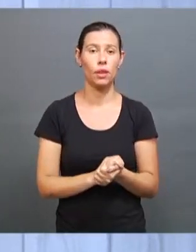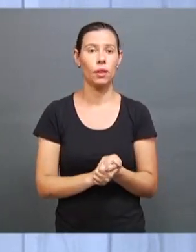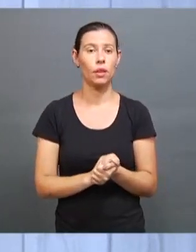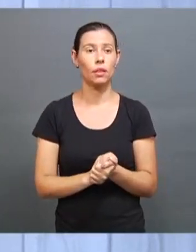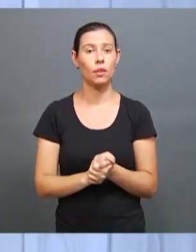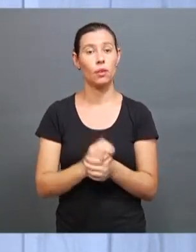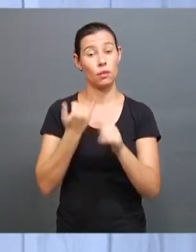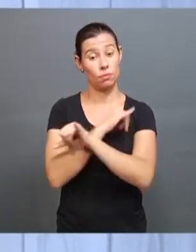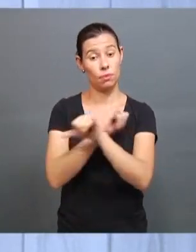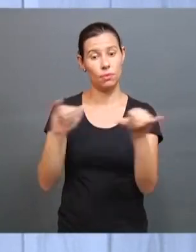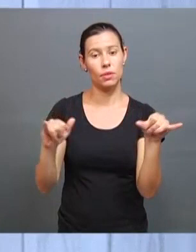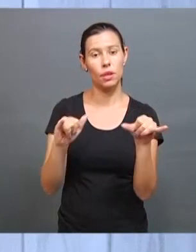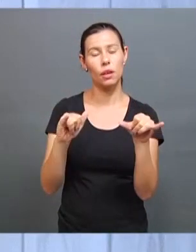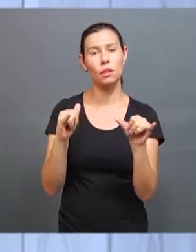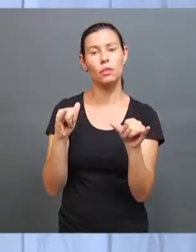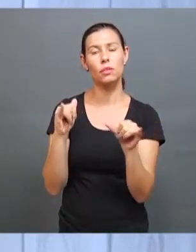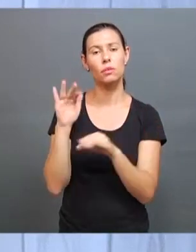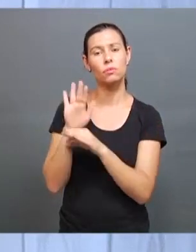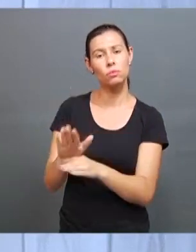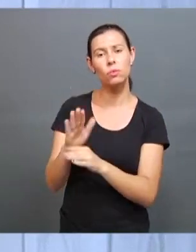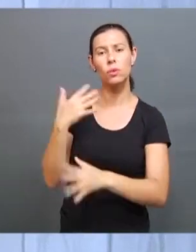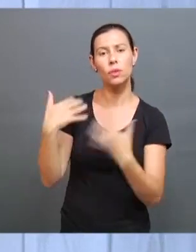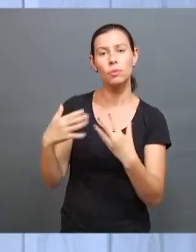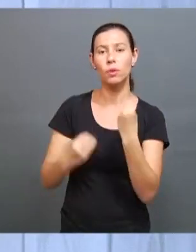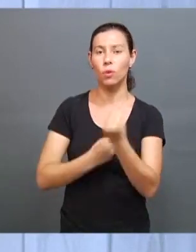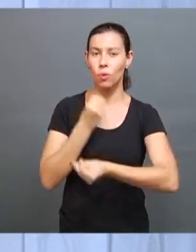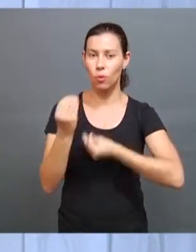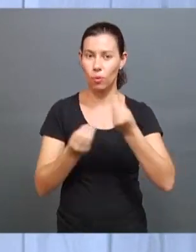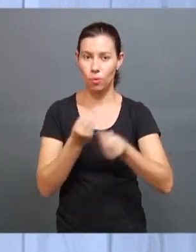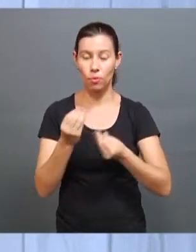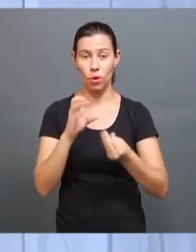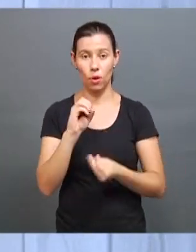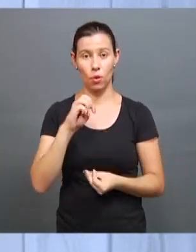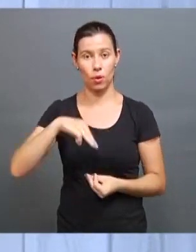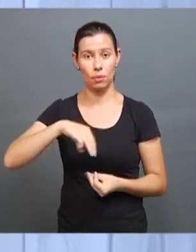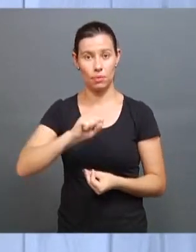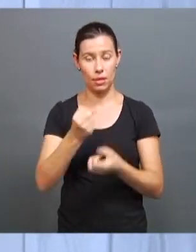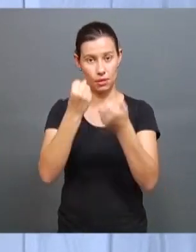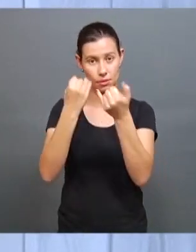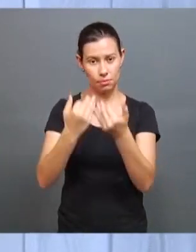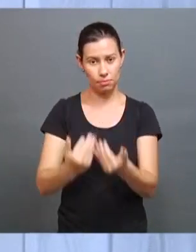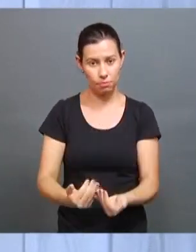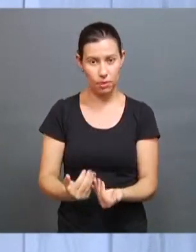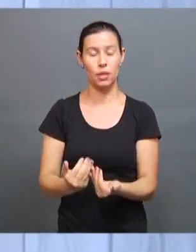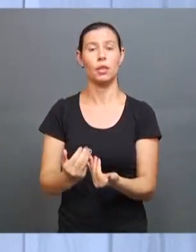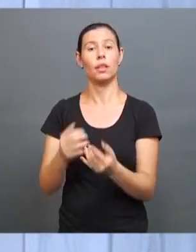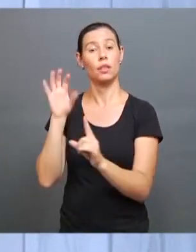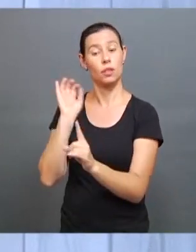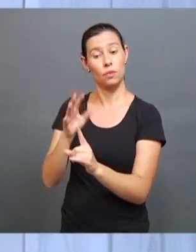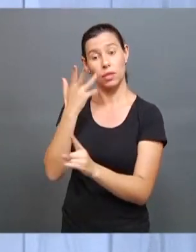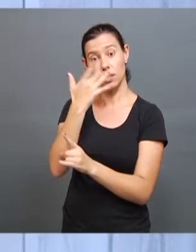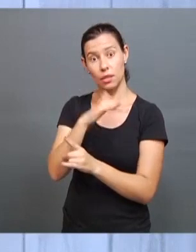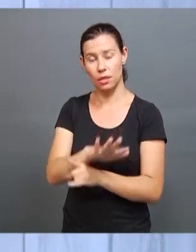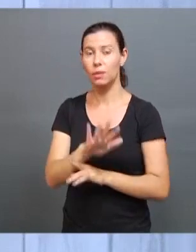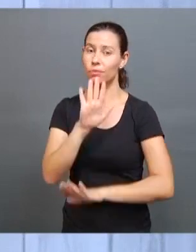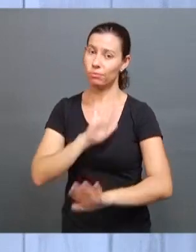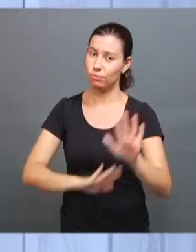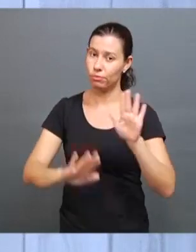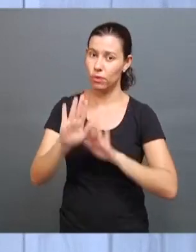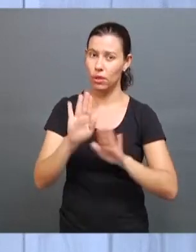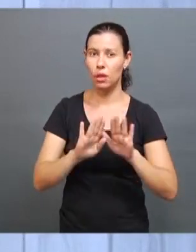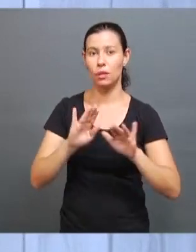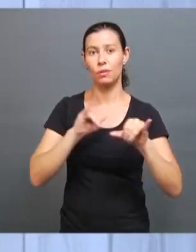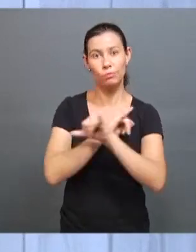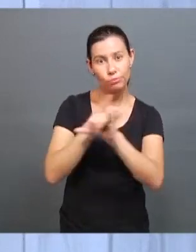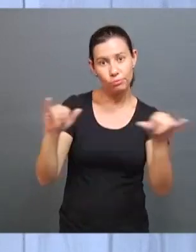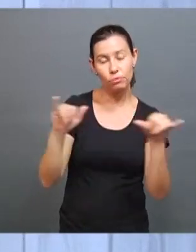da publicidade nas crianças? A Organização Mundial da Saúde recomenda menor exposição do público infantil a determinadas propagandas